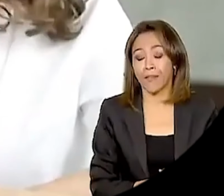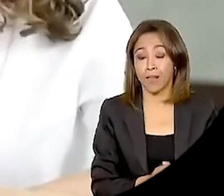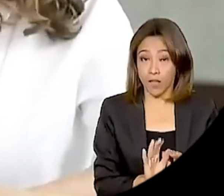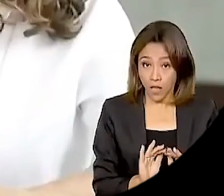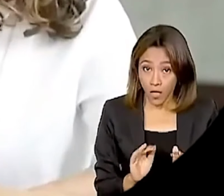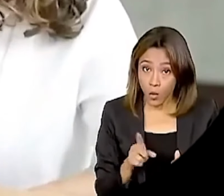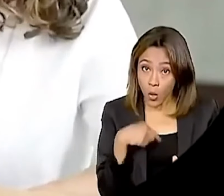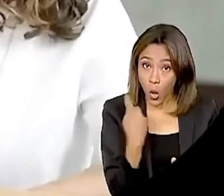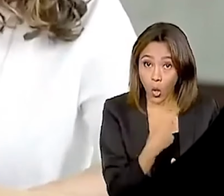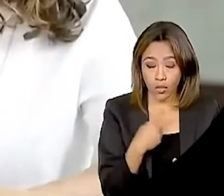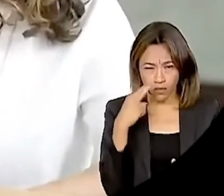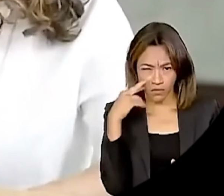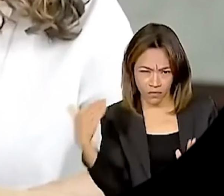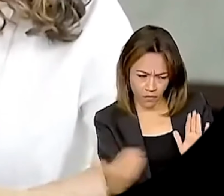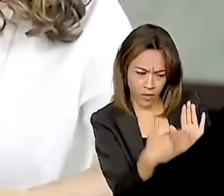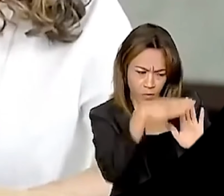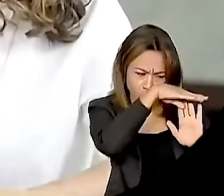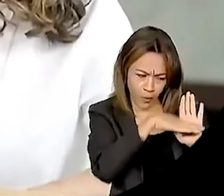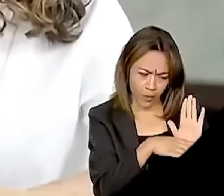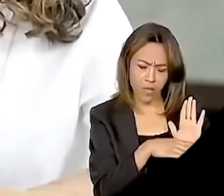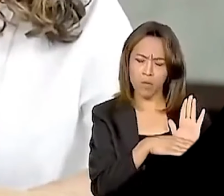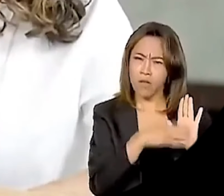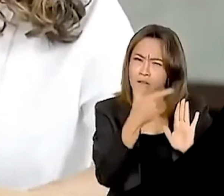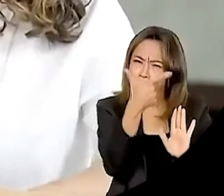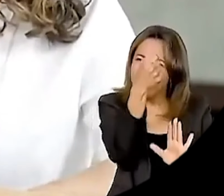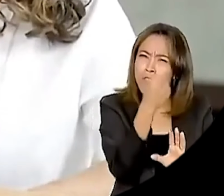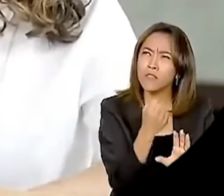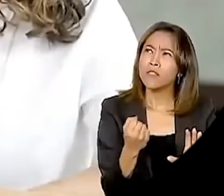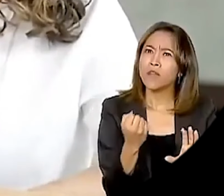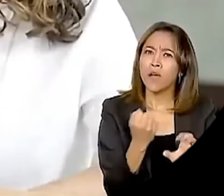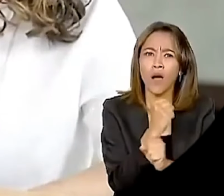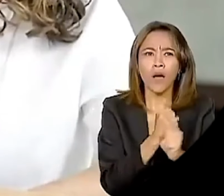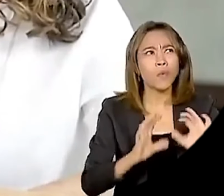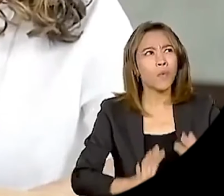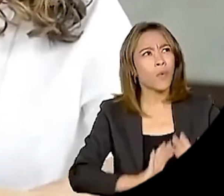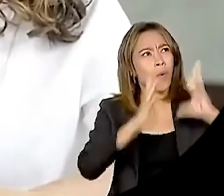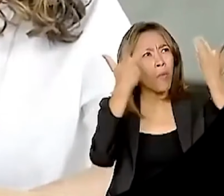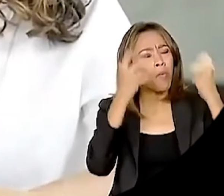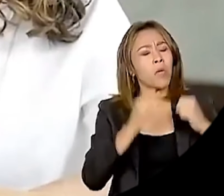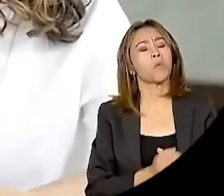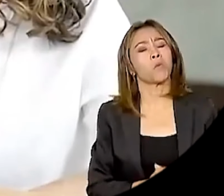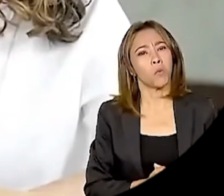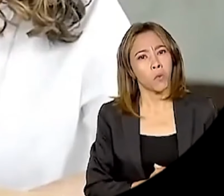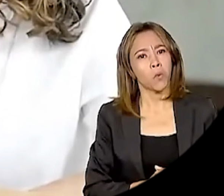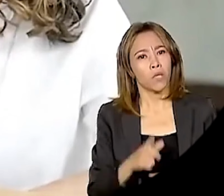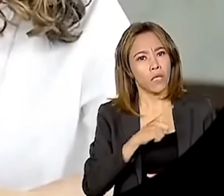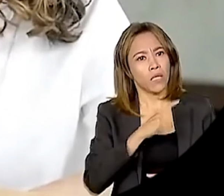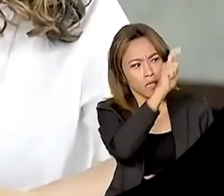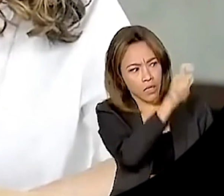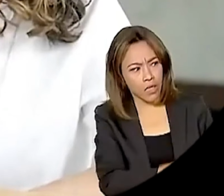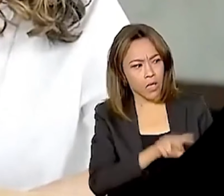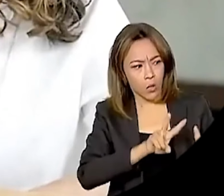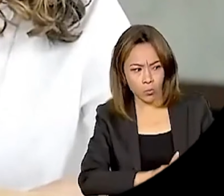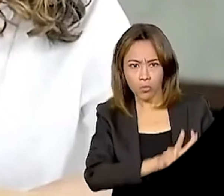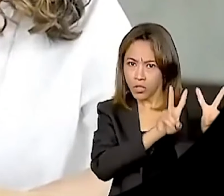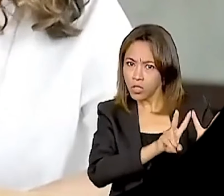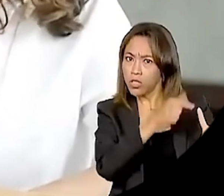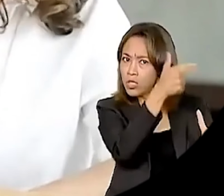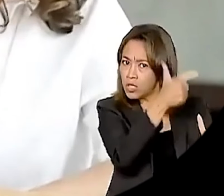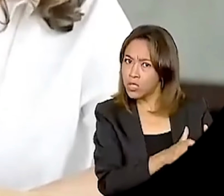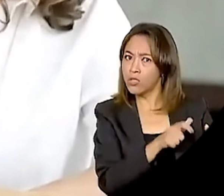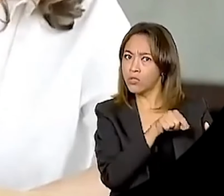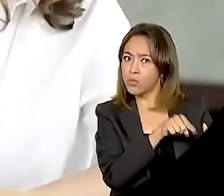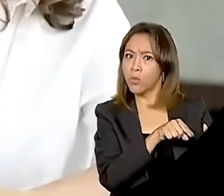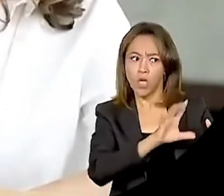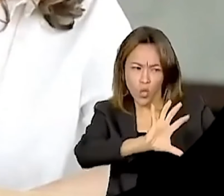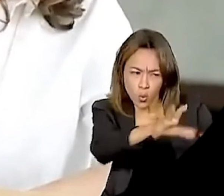Brasil outra vez acabou com a fome mais rápido do que na primeira vez. É importante que a sociedade brasileira saiba que isso não é favor